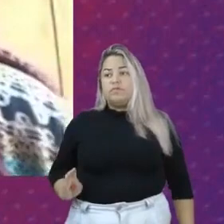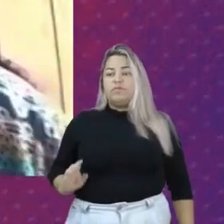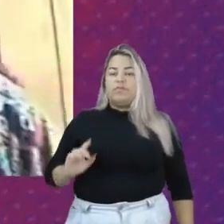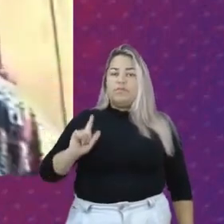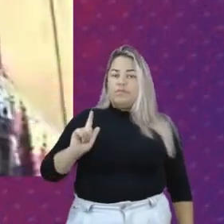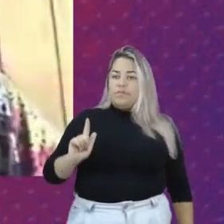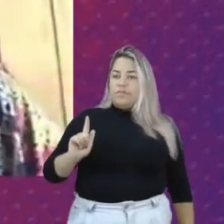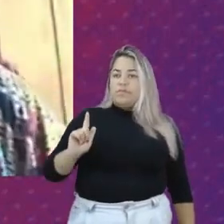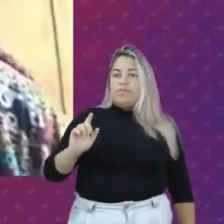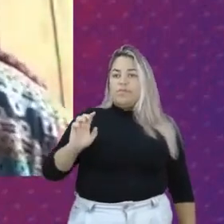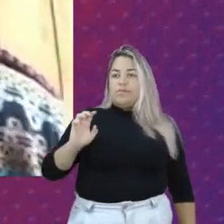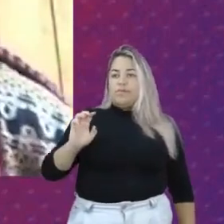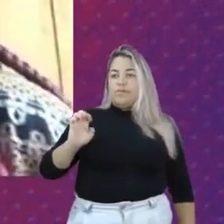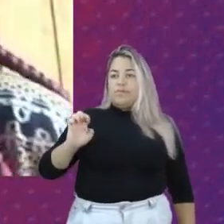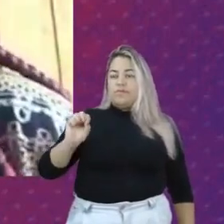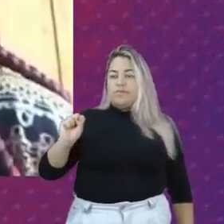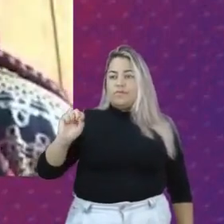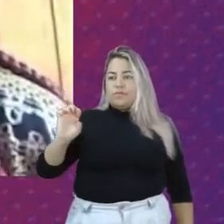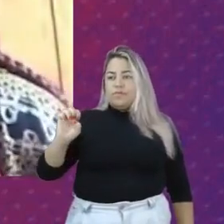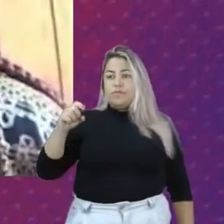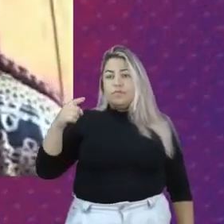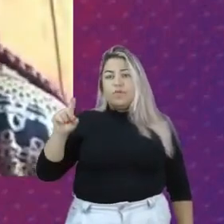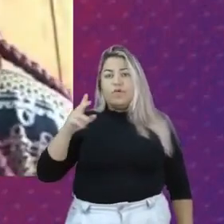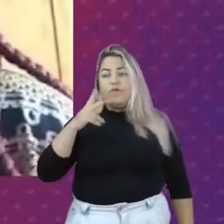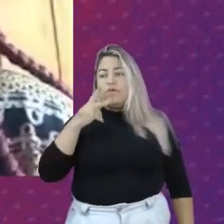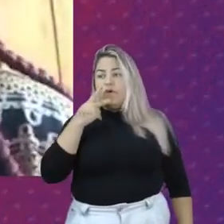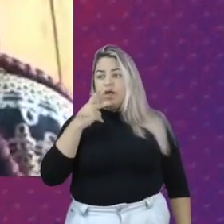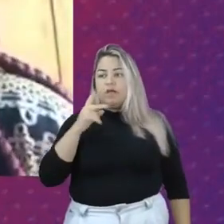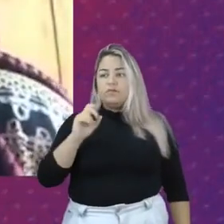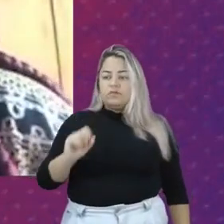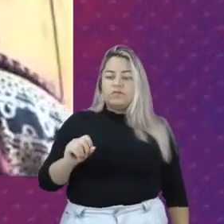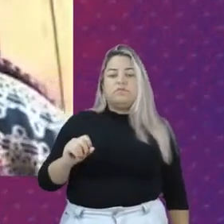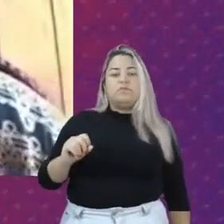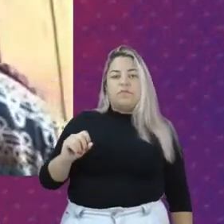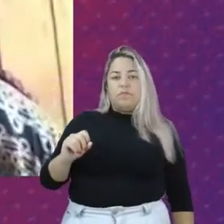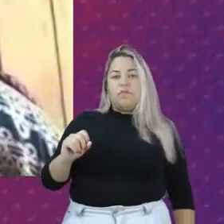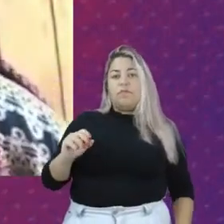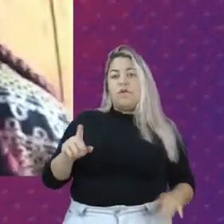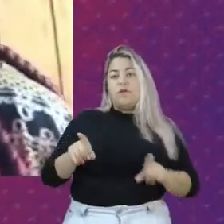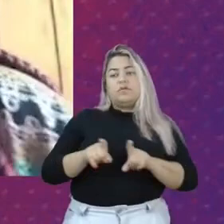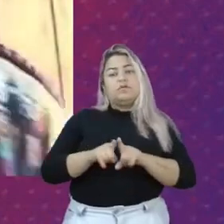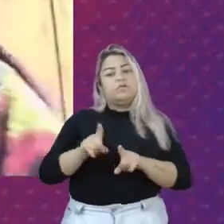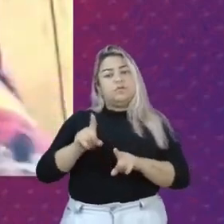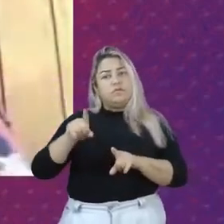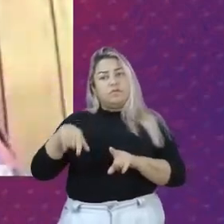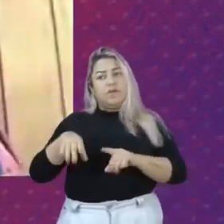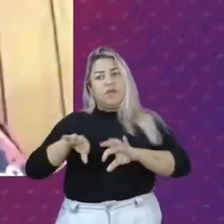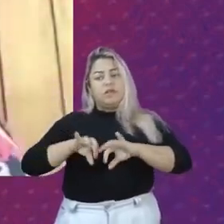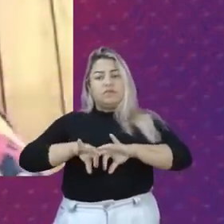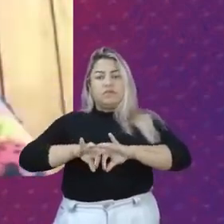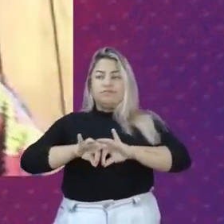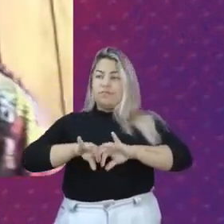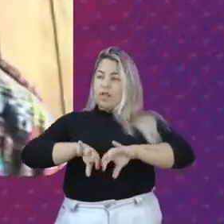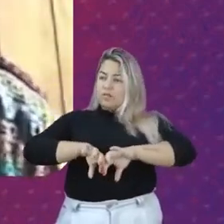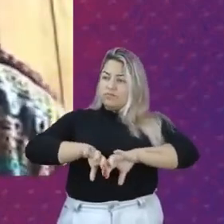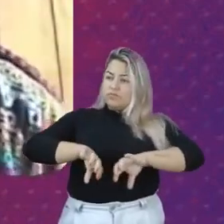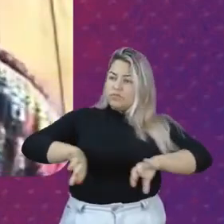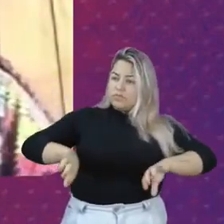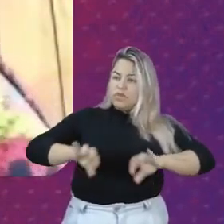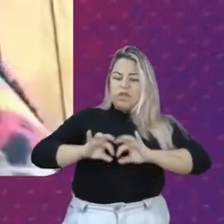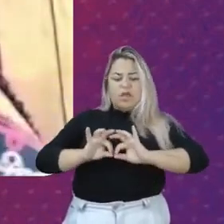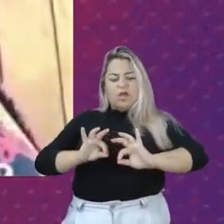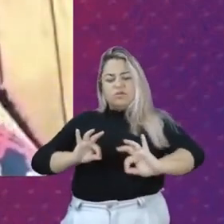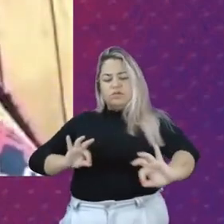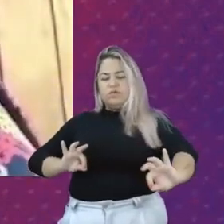Gessé Souza também fala isso, as camadas médias elas se distanciaram, a classe média